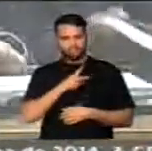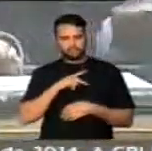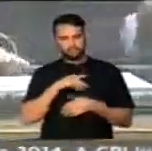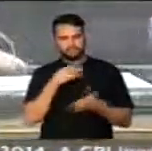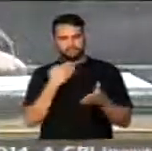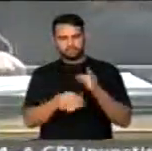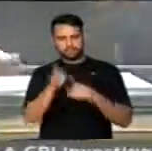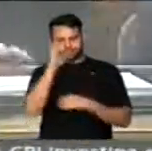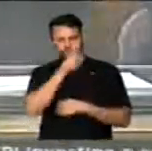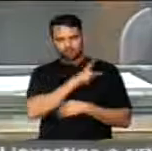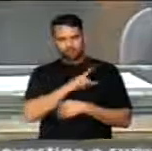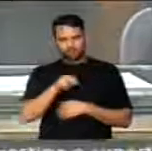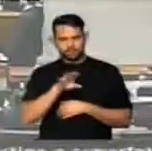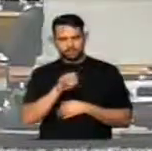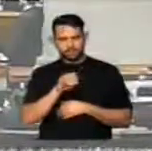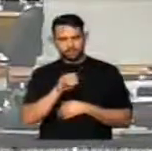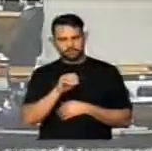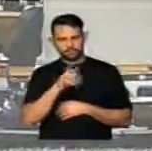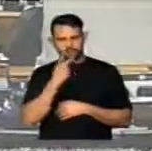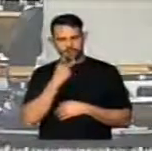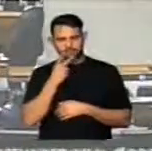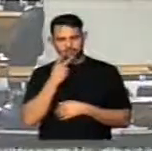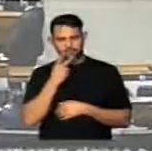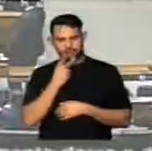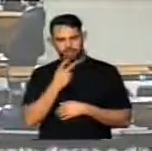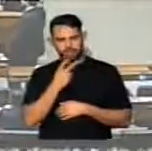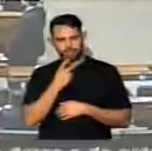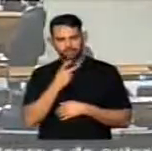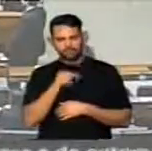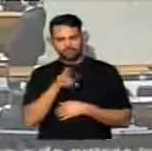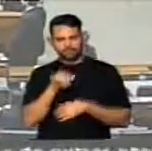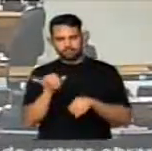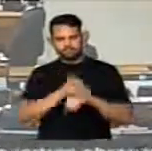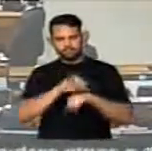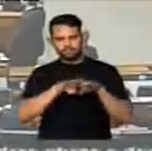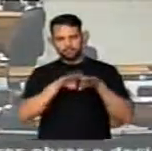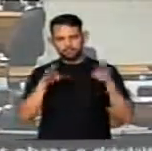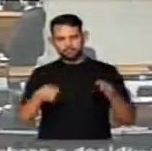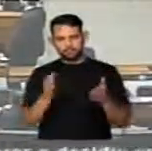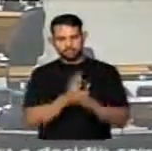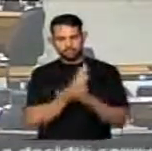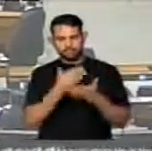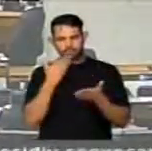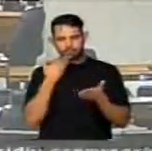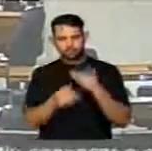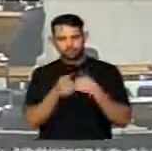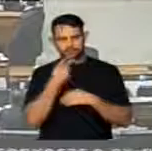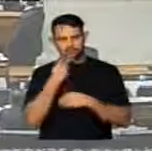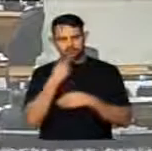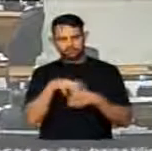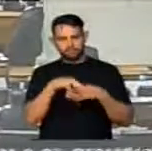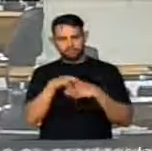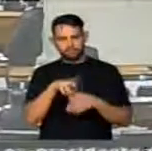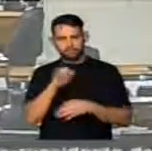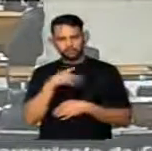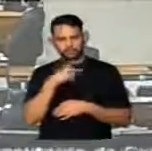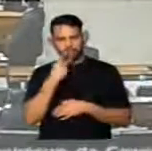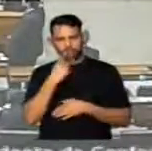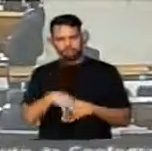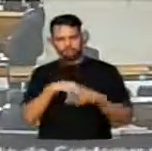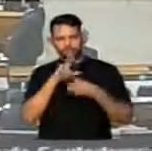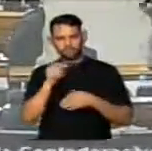interesse nacional, a requerimento da maioria absoluta da composição da Câmara ou de líderes que representem esse número aprovado pela maioria absoluta